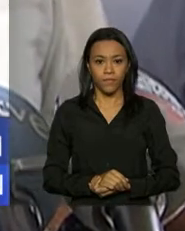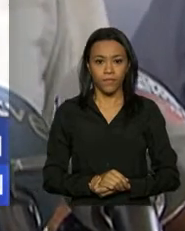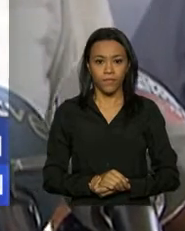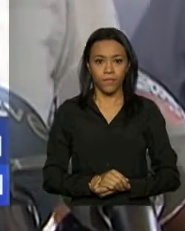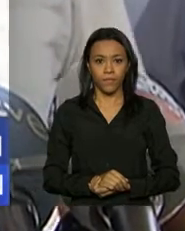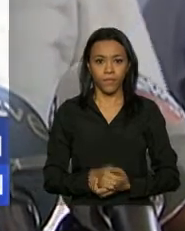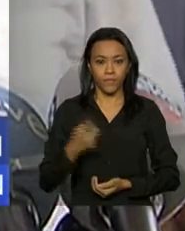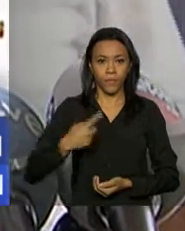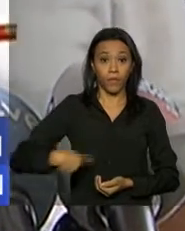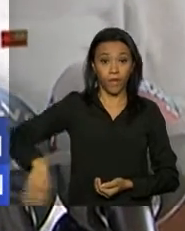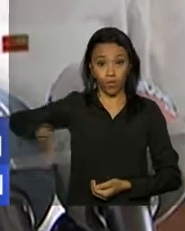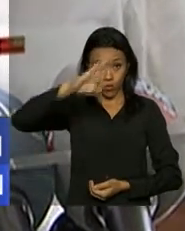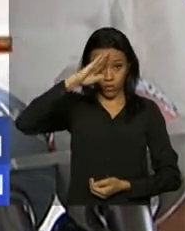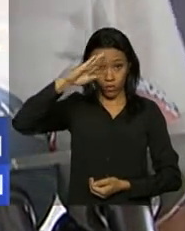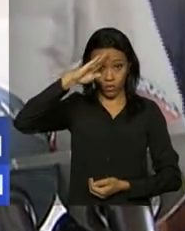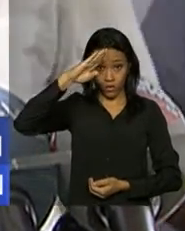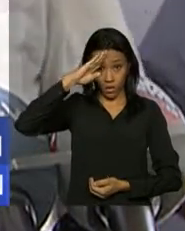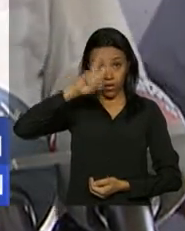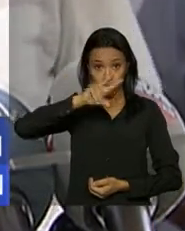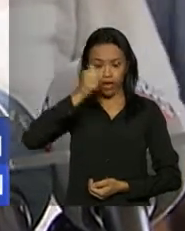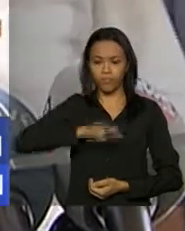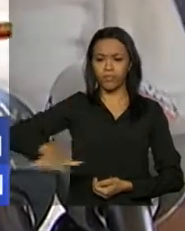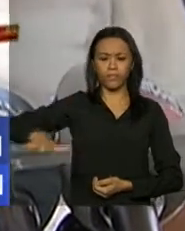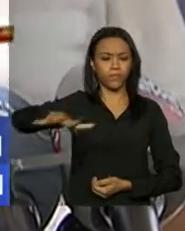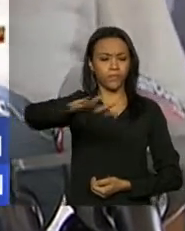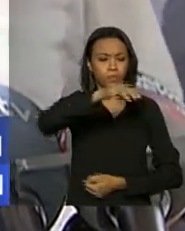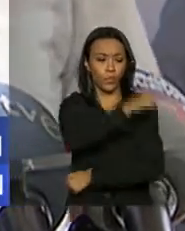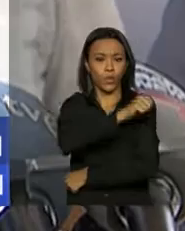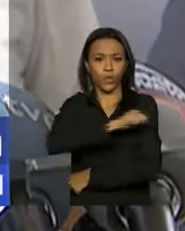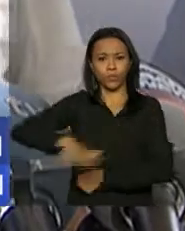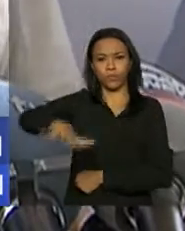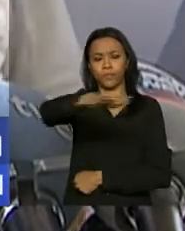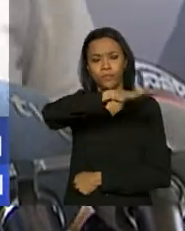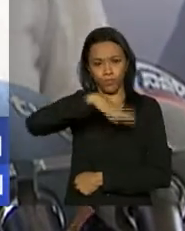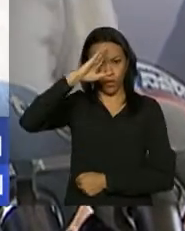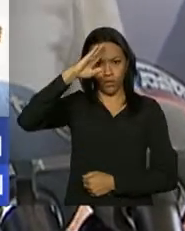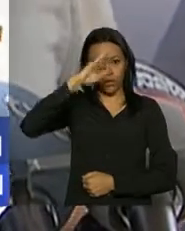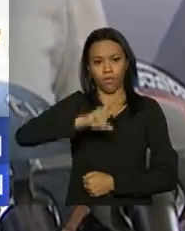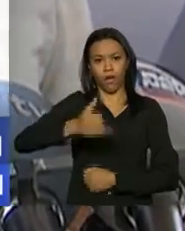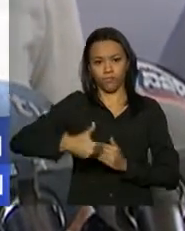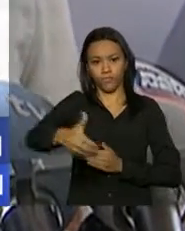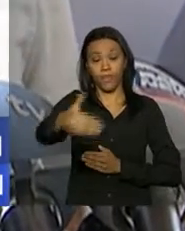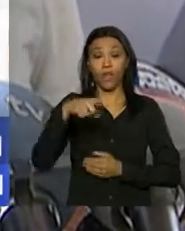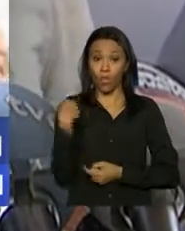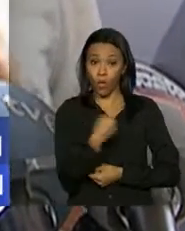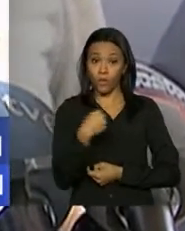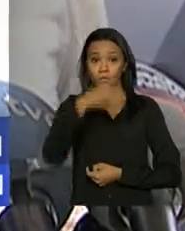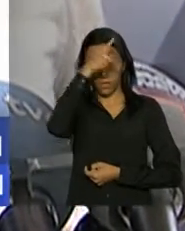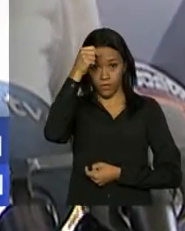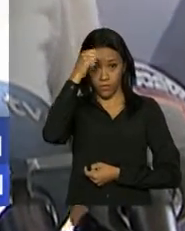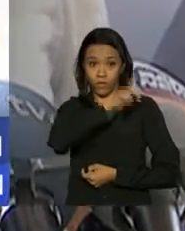Os soldados vão cobrir o Rio de Janeiro inteiro. Por quê? Nós, prefeito, governador e eu,